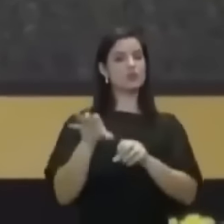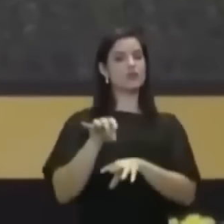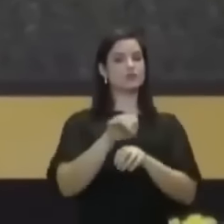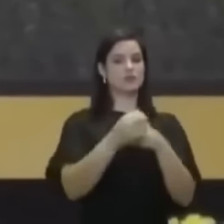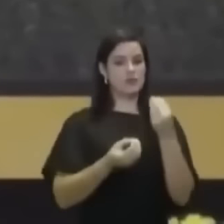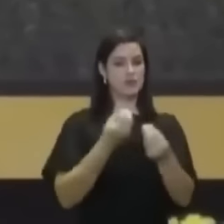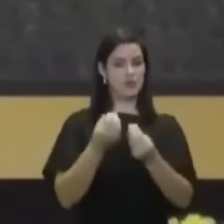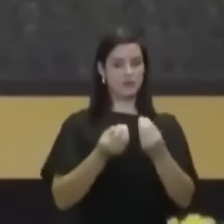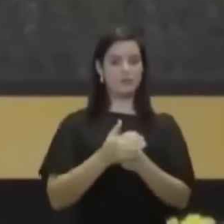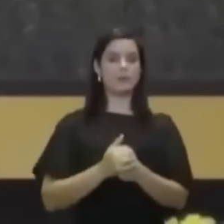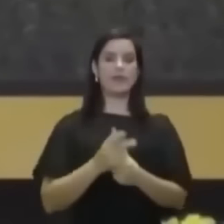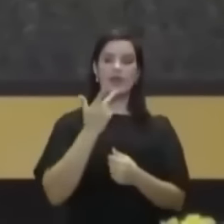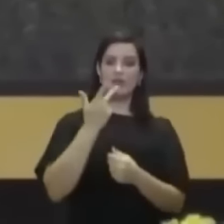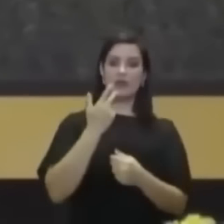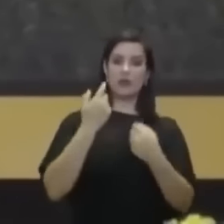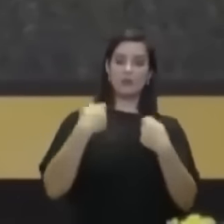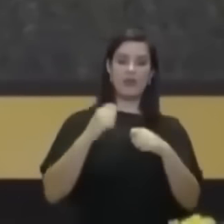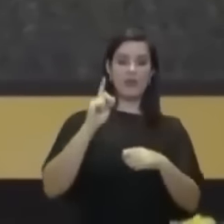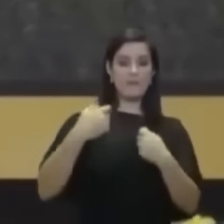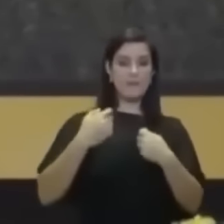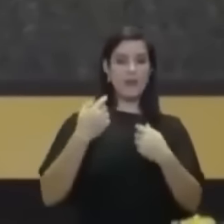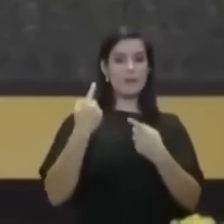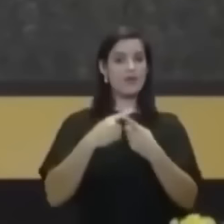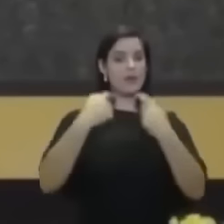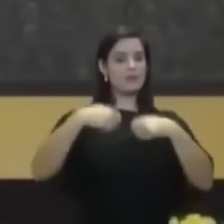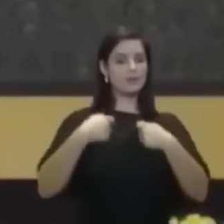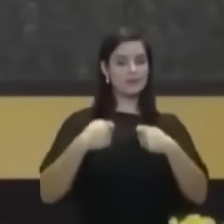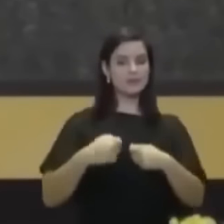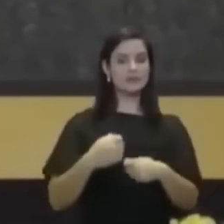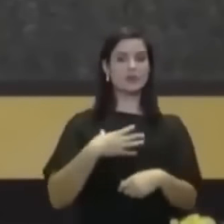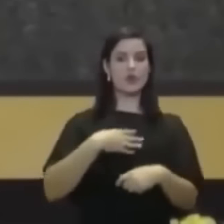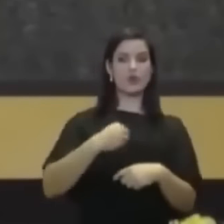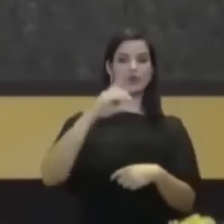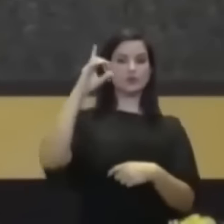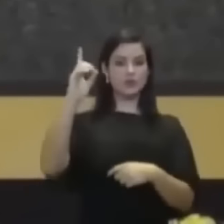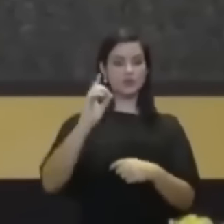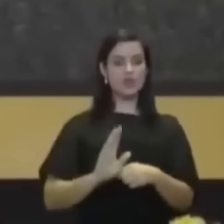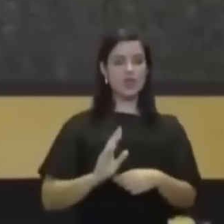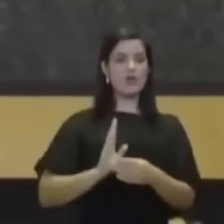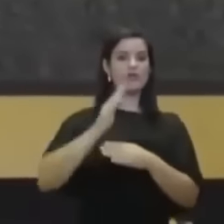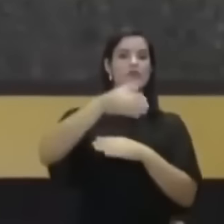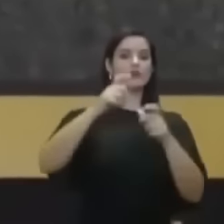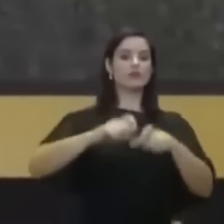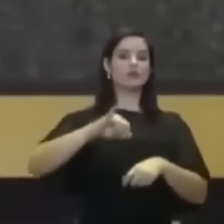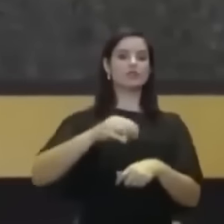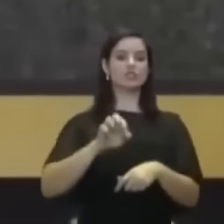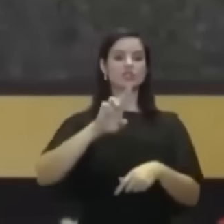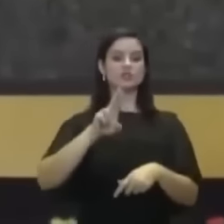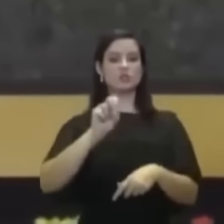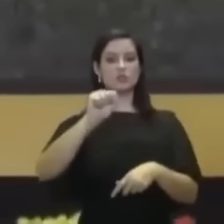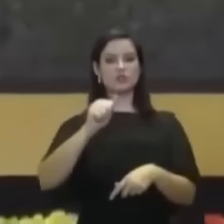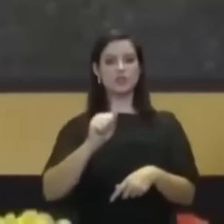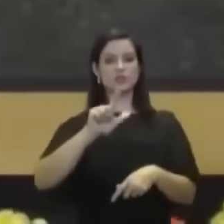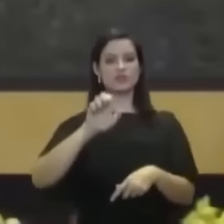necessário que o Filho do Homem suba para Jerusalém, e sofra muitas coisas nas mãos dos anciãos, dos escribas e